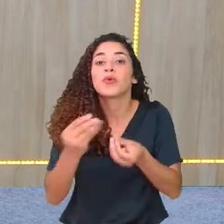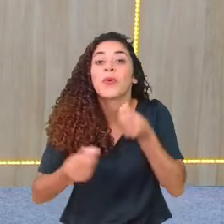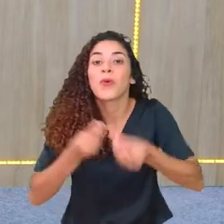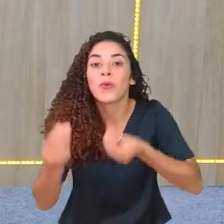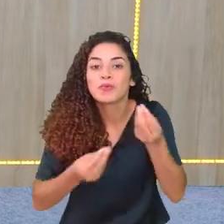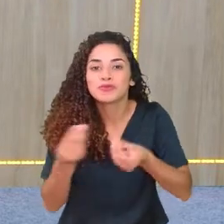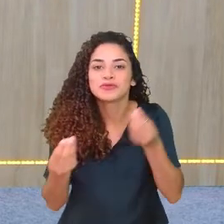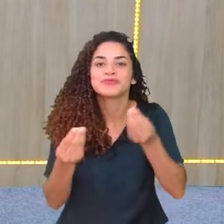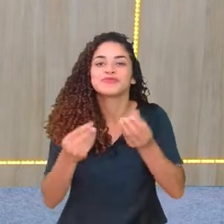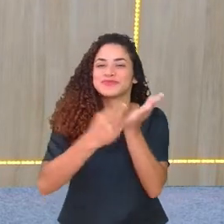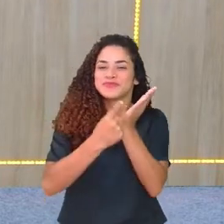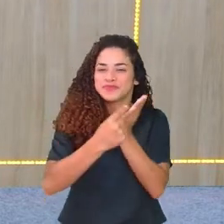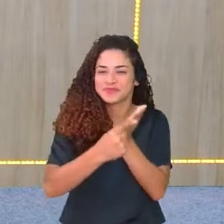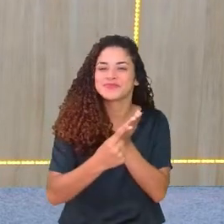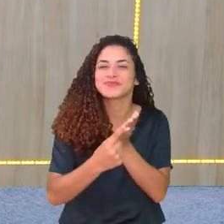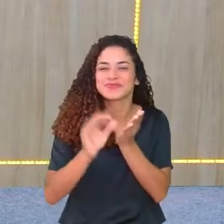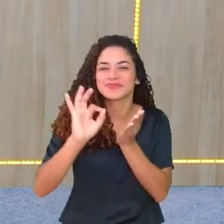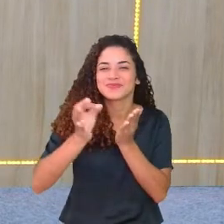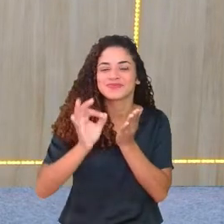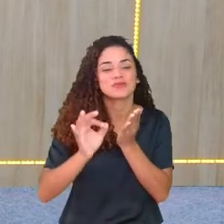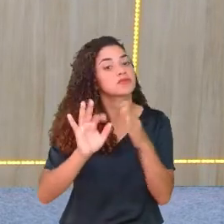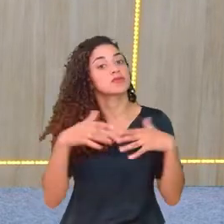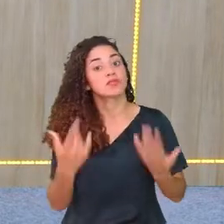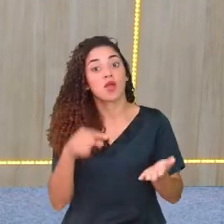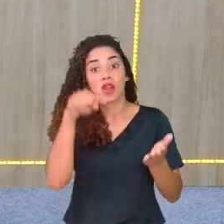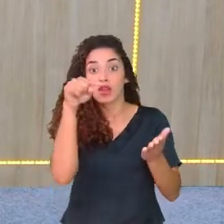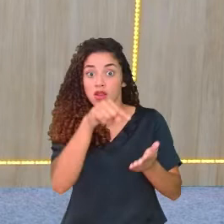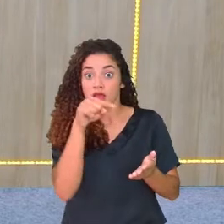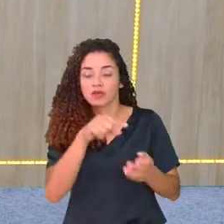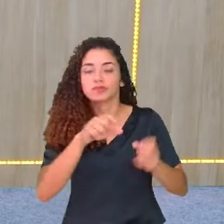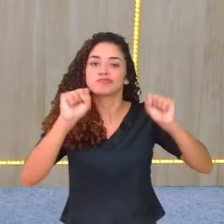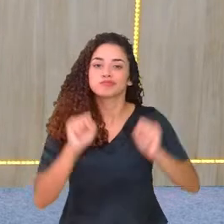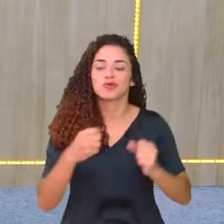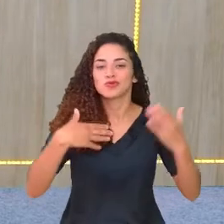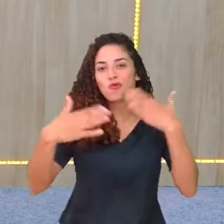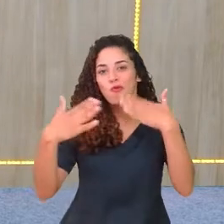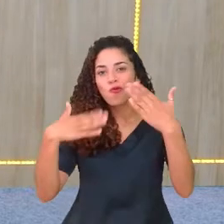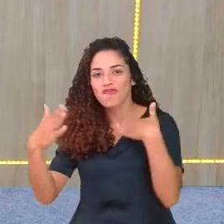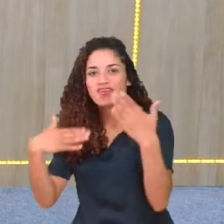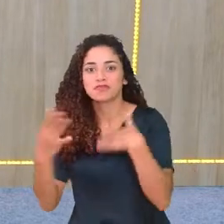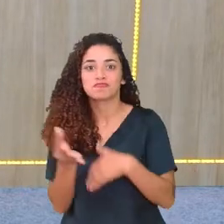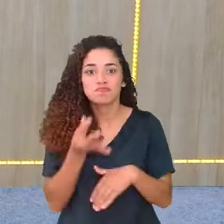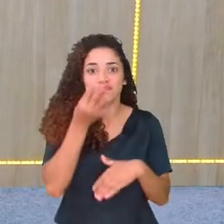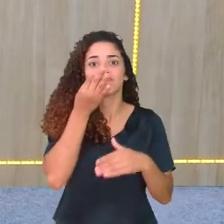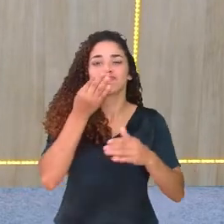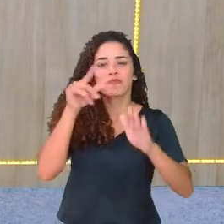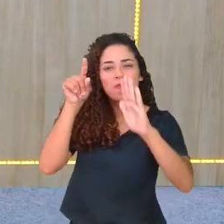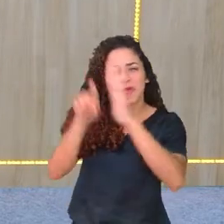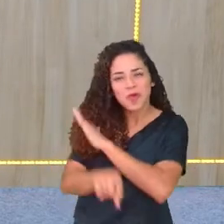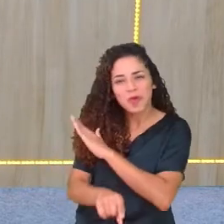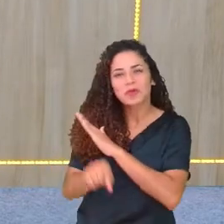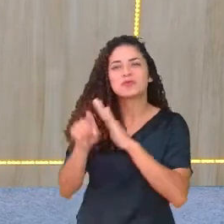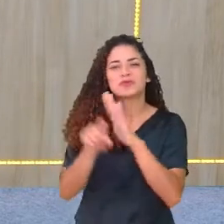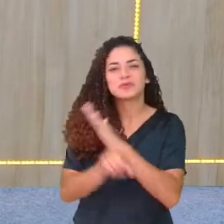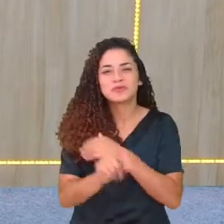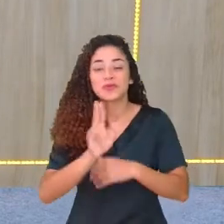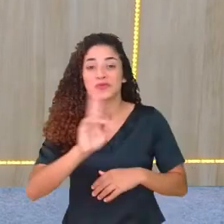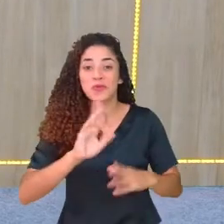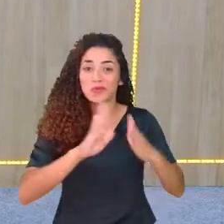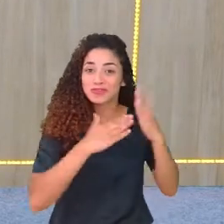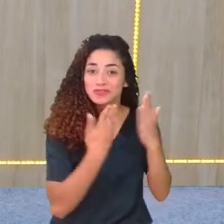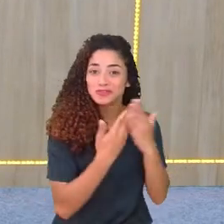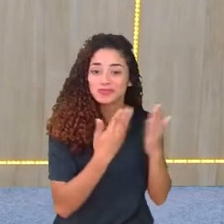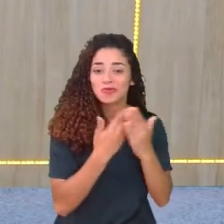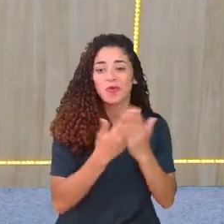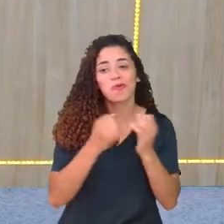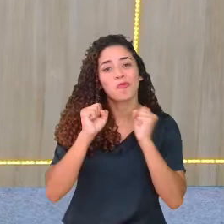também pelo aplicativo. E no aplicativo vocês vão poder conversar conosco em tempo real, fazendo perguntas, dizendo o nome da escola de